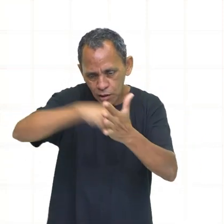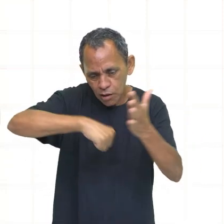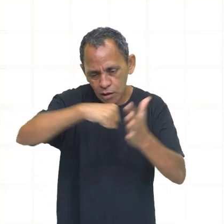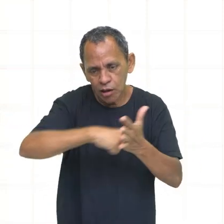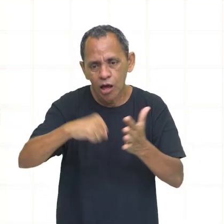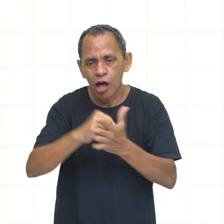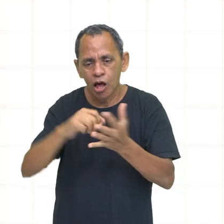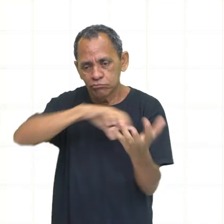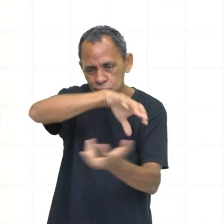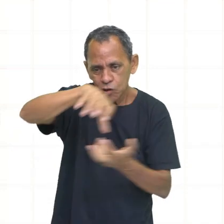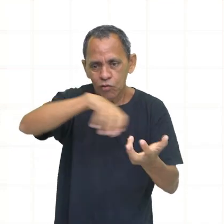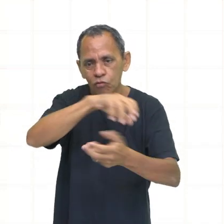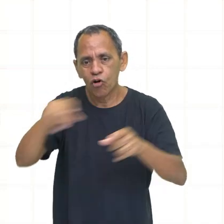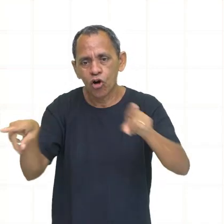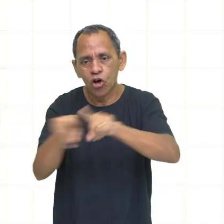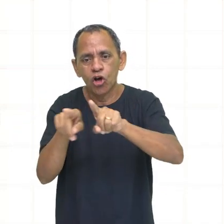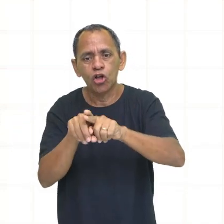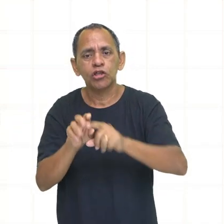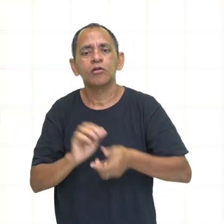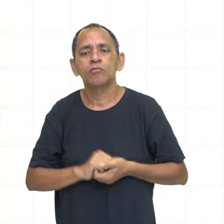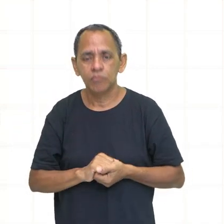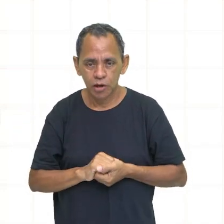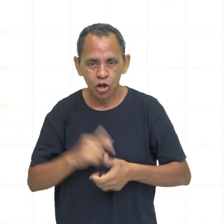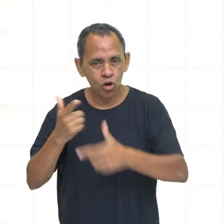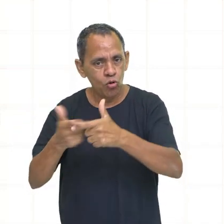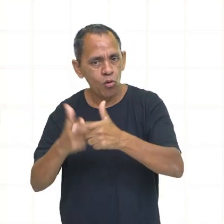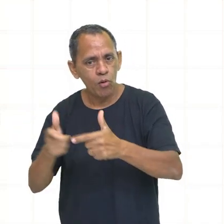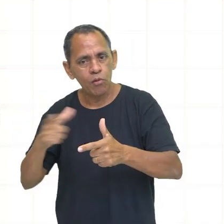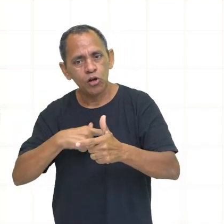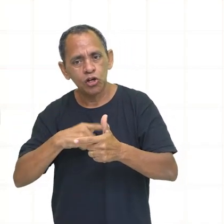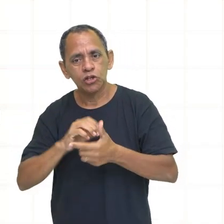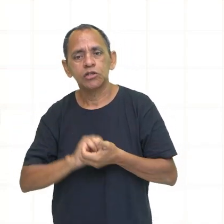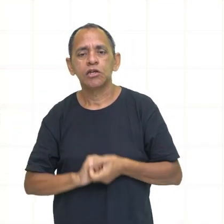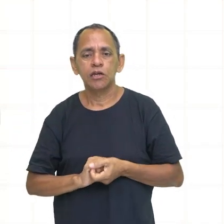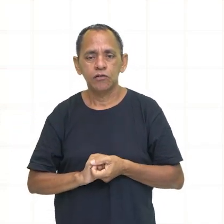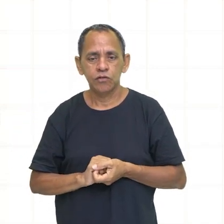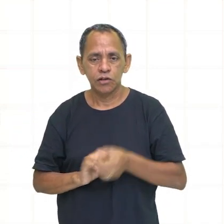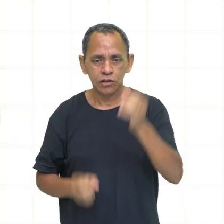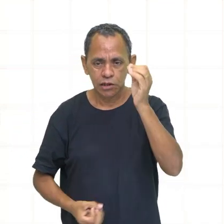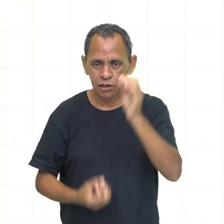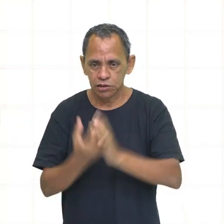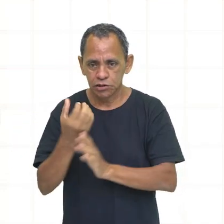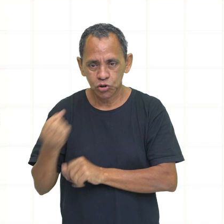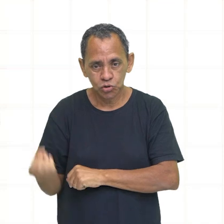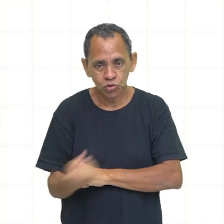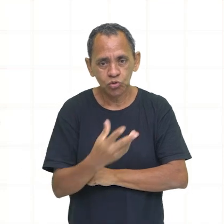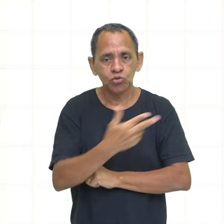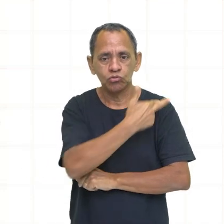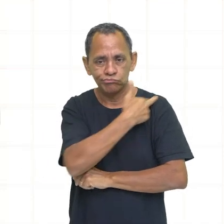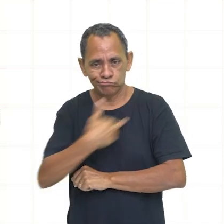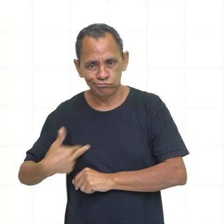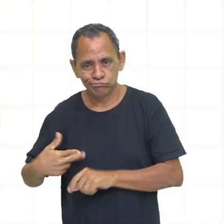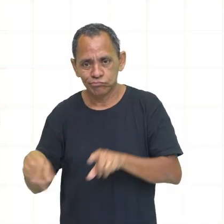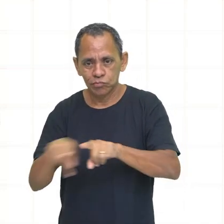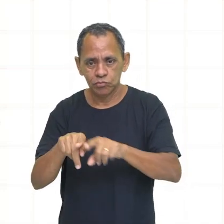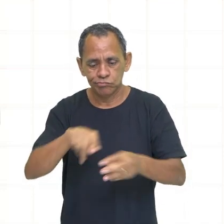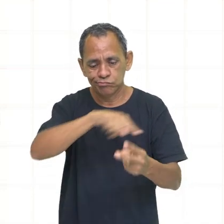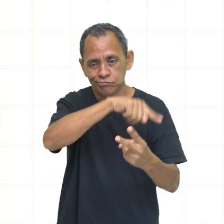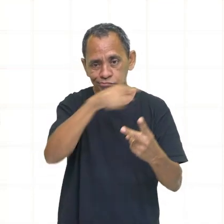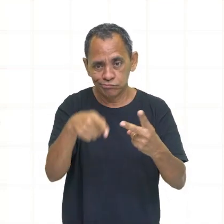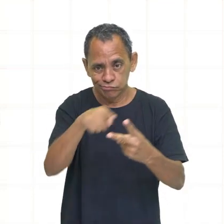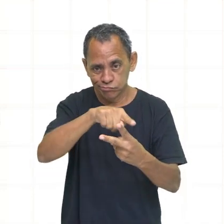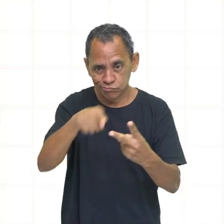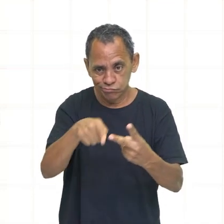e conspirações que ameaçavam a estabilidade do novo regime, incluindo